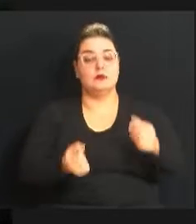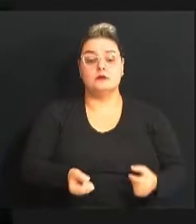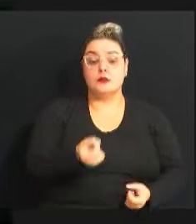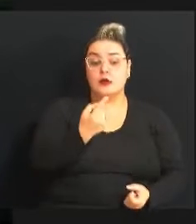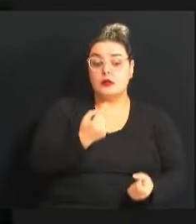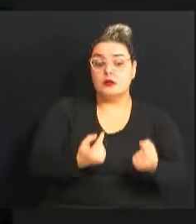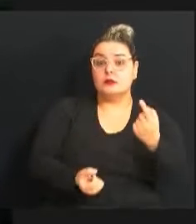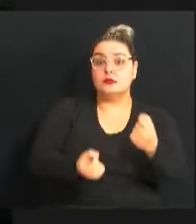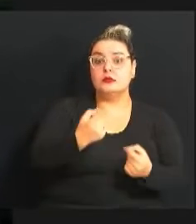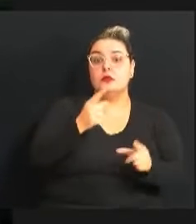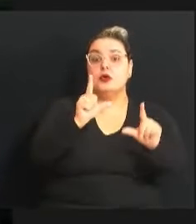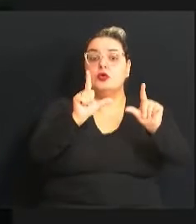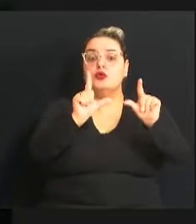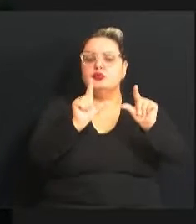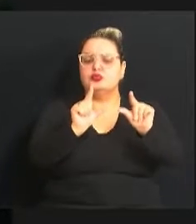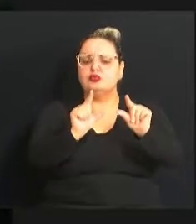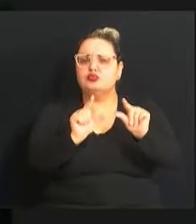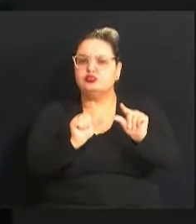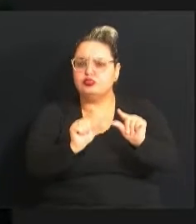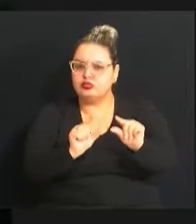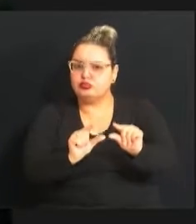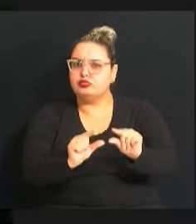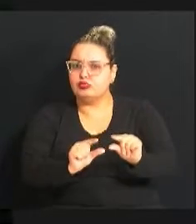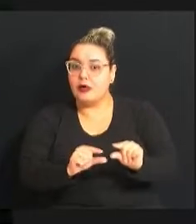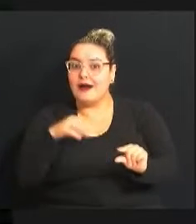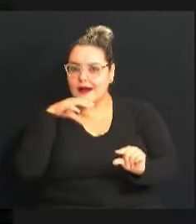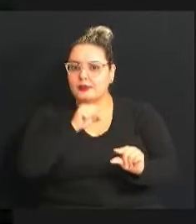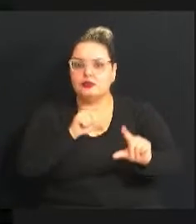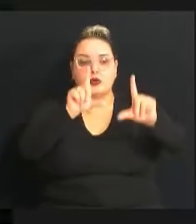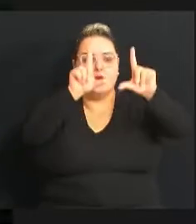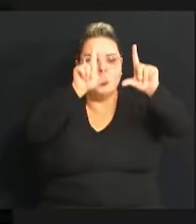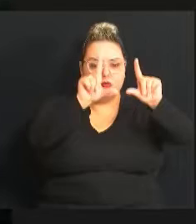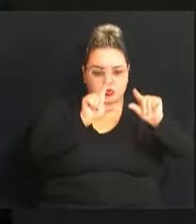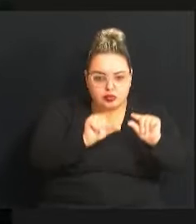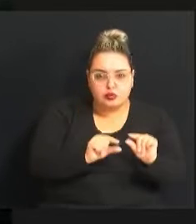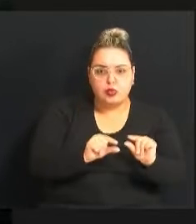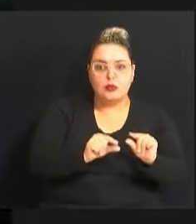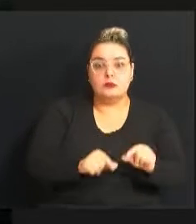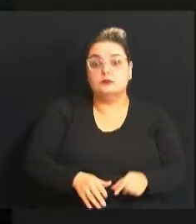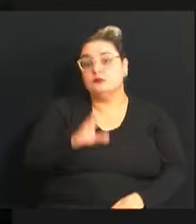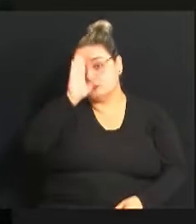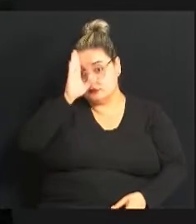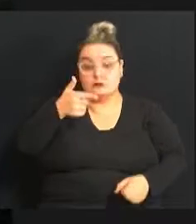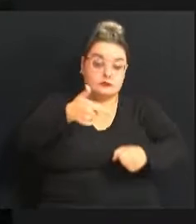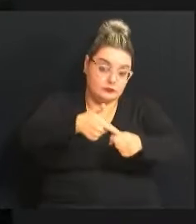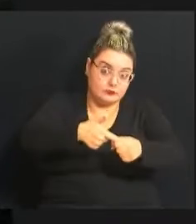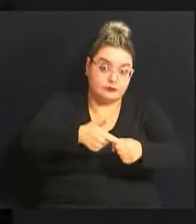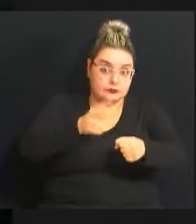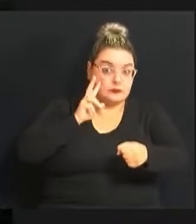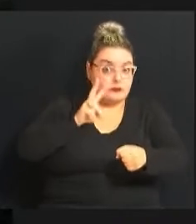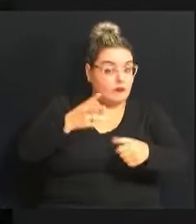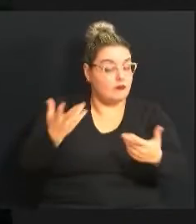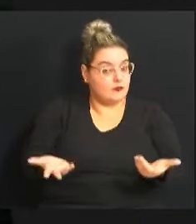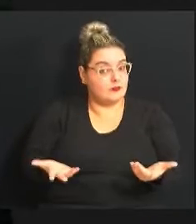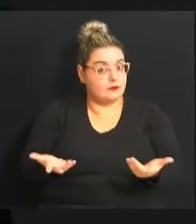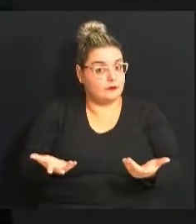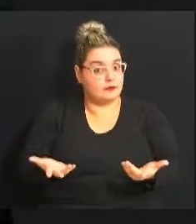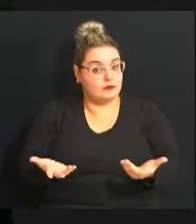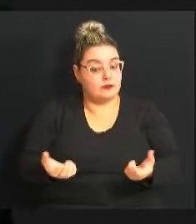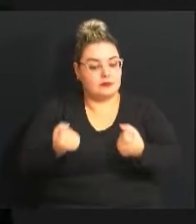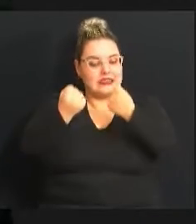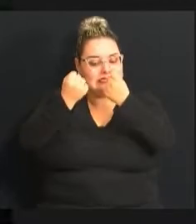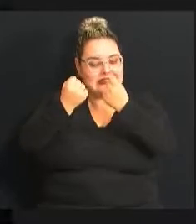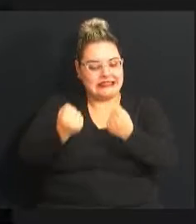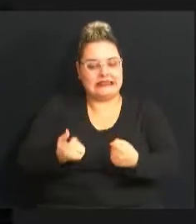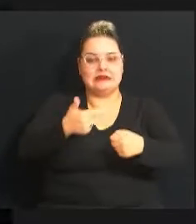dizer assim, caindo com um certo ritmo acelerado, sobretudo os combustíveis, como a gente está vendo. Então, o peso dos combustíveis